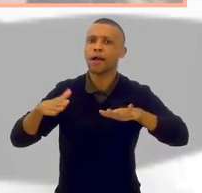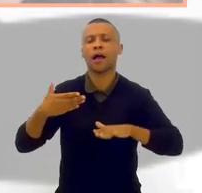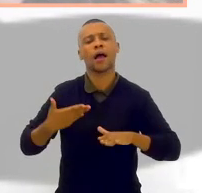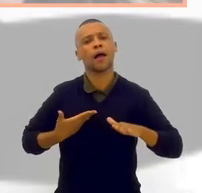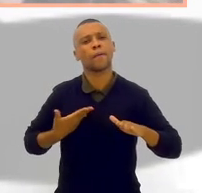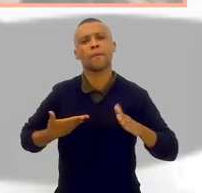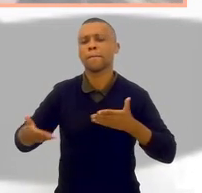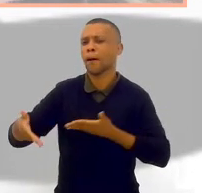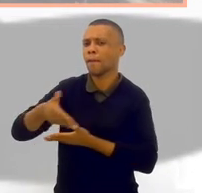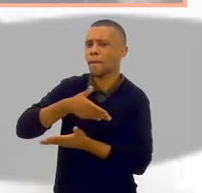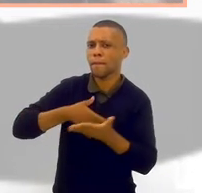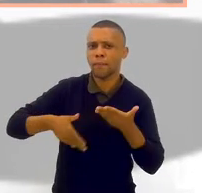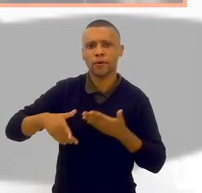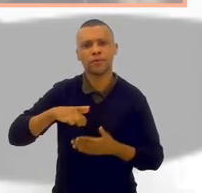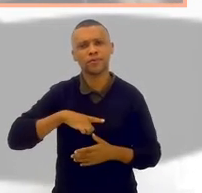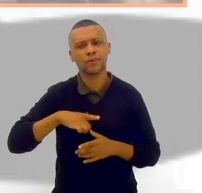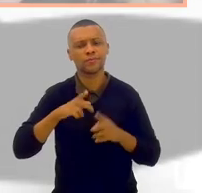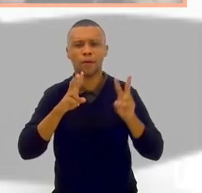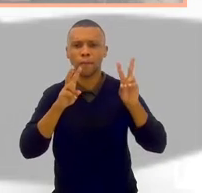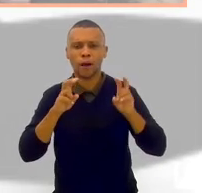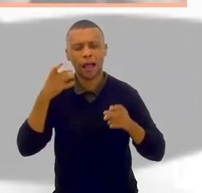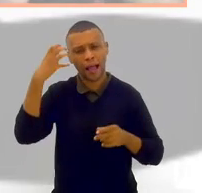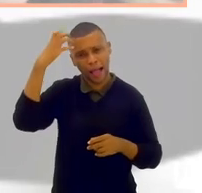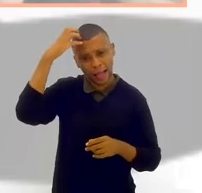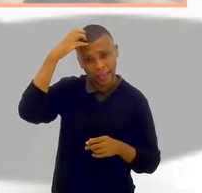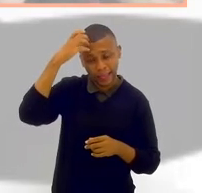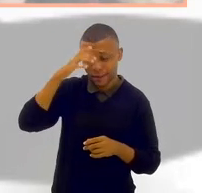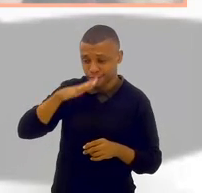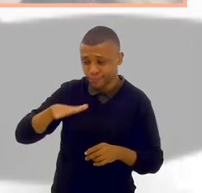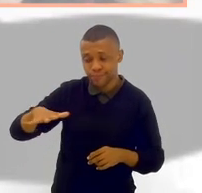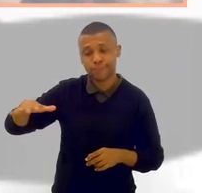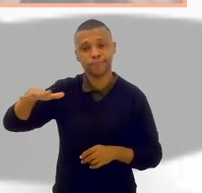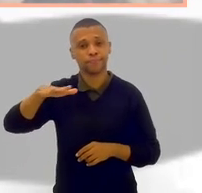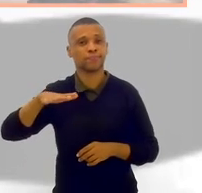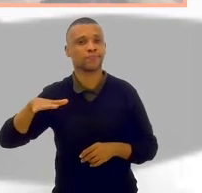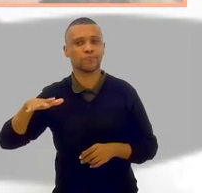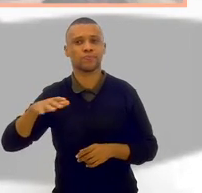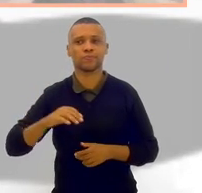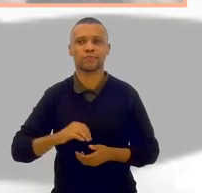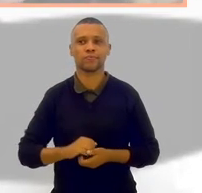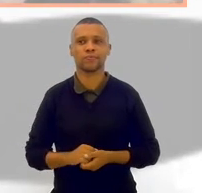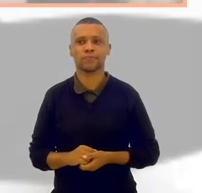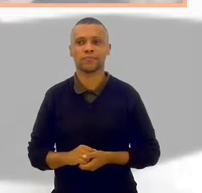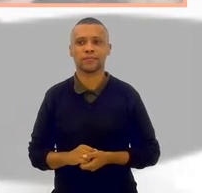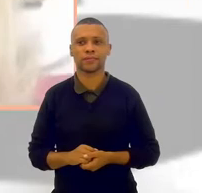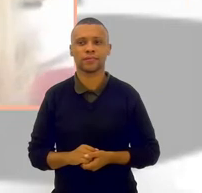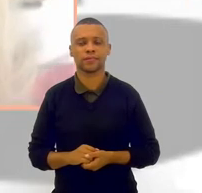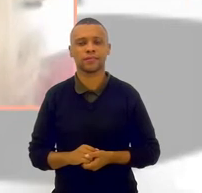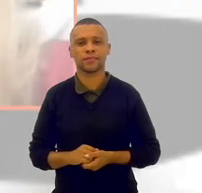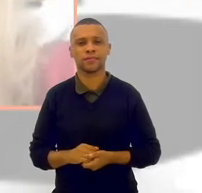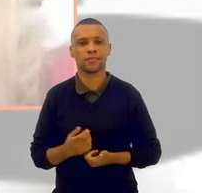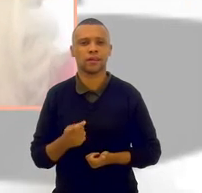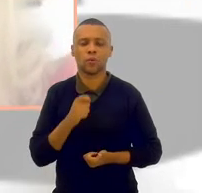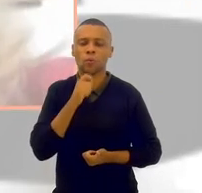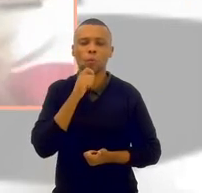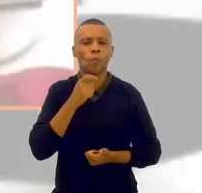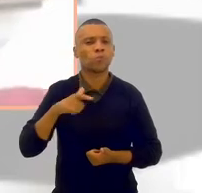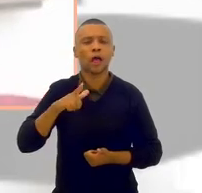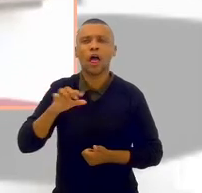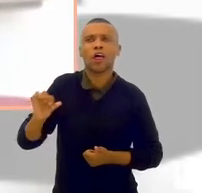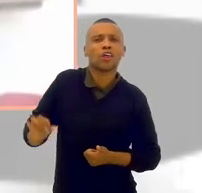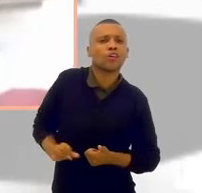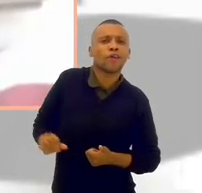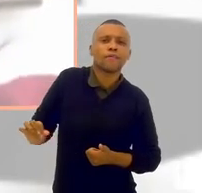a ganhadora. Tinha uma que era rainha, as outras eram todas Misses. Então, todo mundo ficava Olha. feliz, saía com faixa.